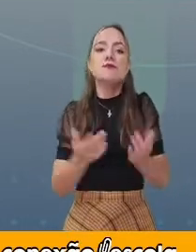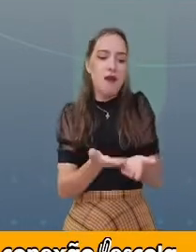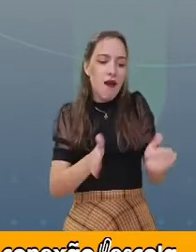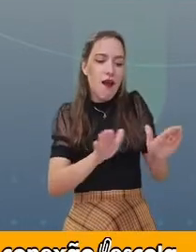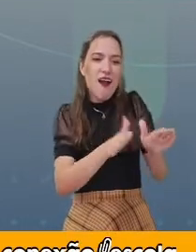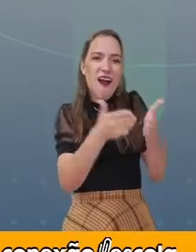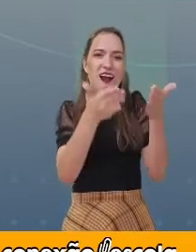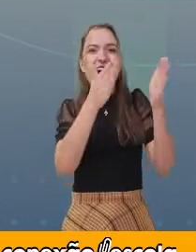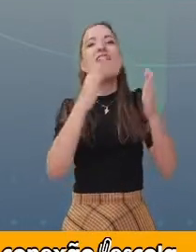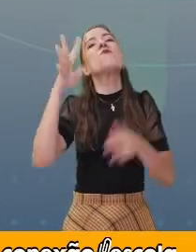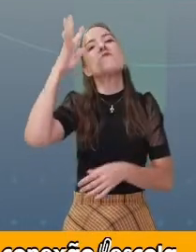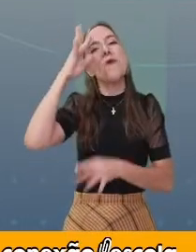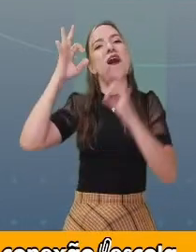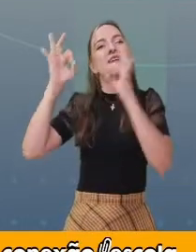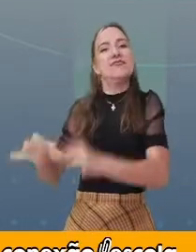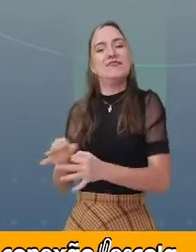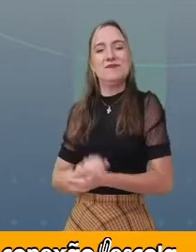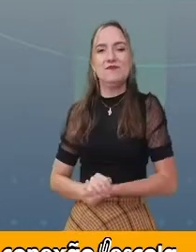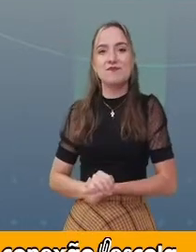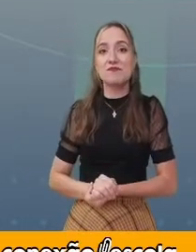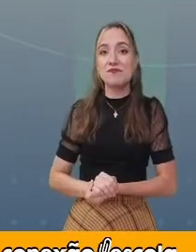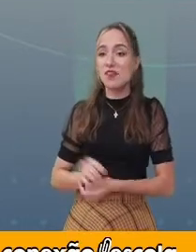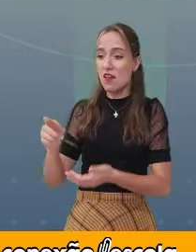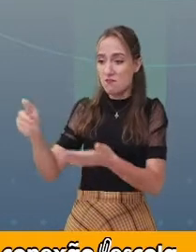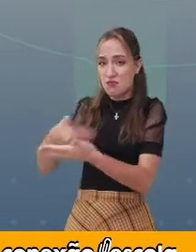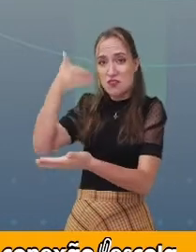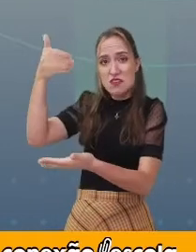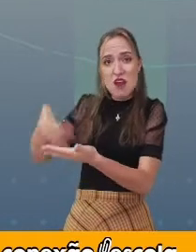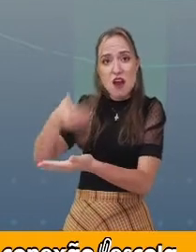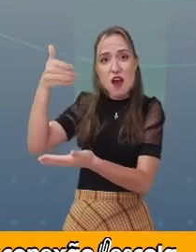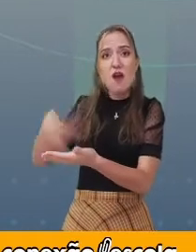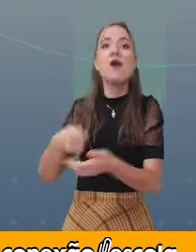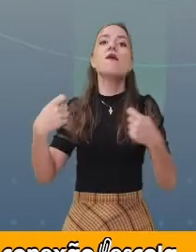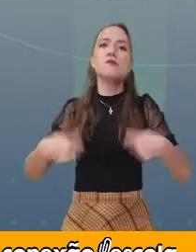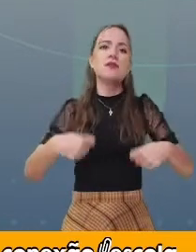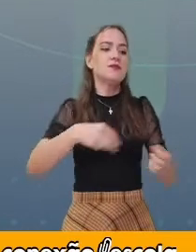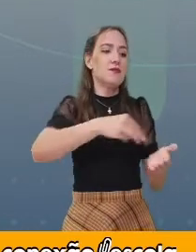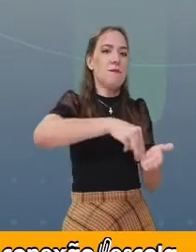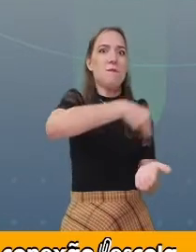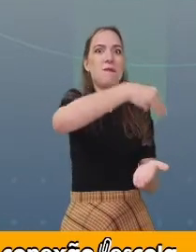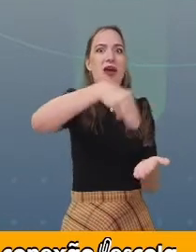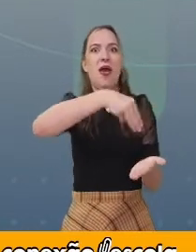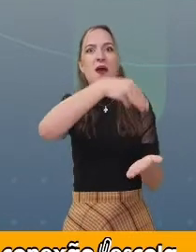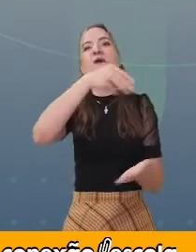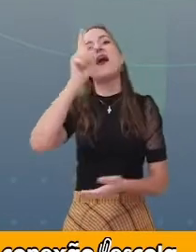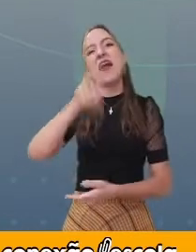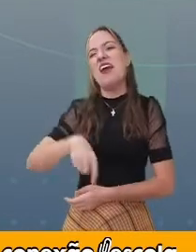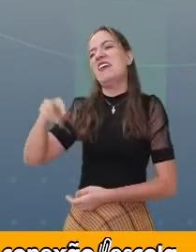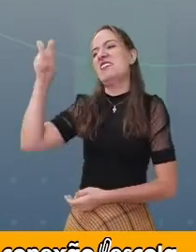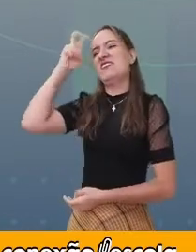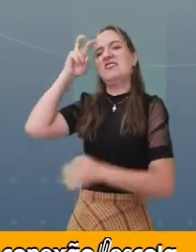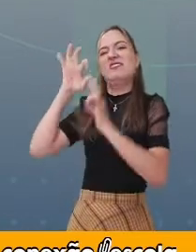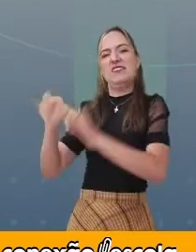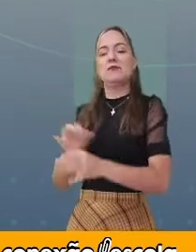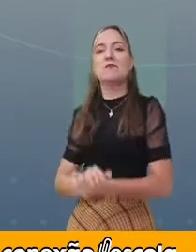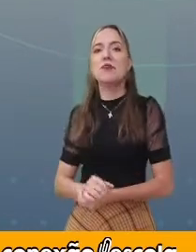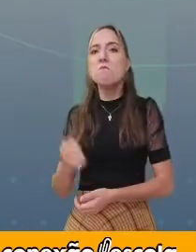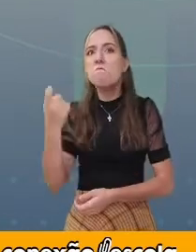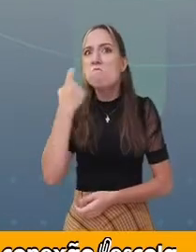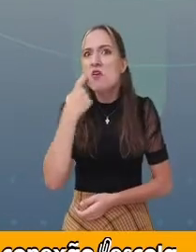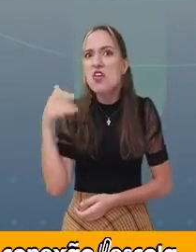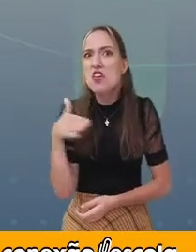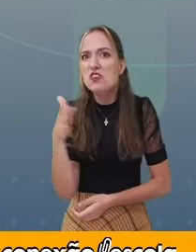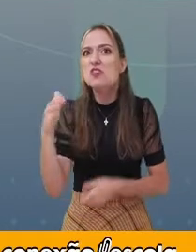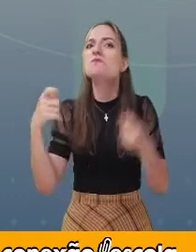jarro, então é quarta-feira. O mingau pede mel, então é quinta-feira. E o